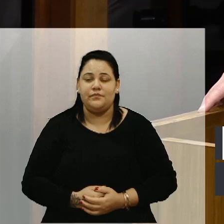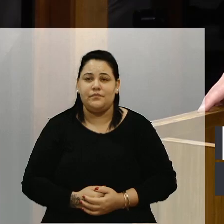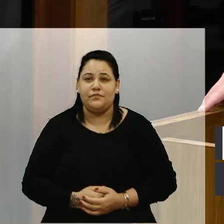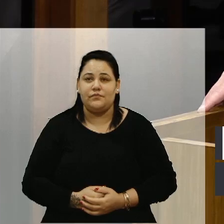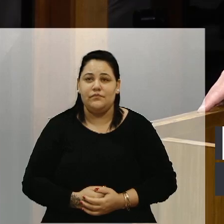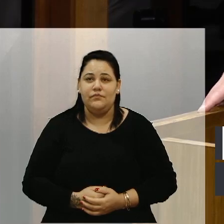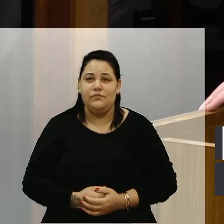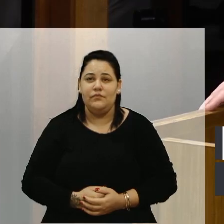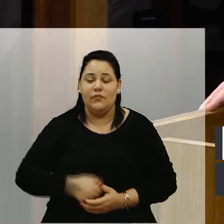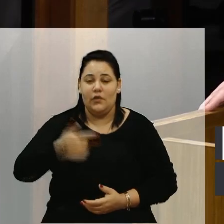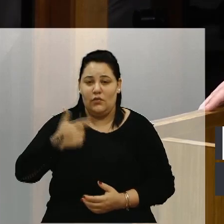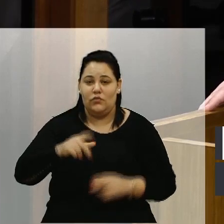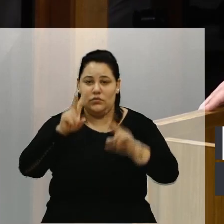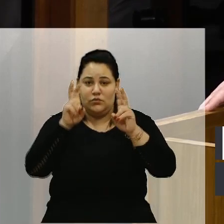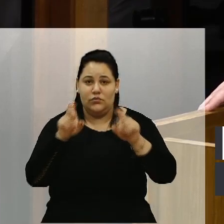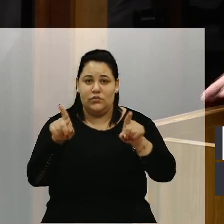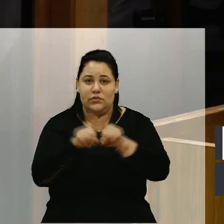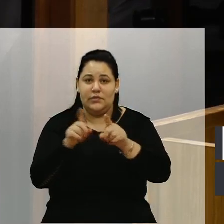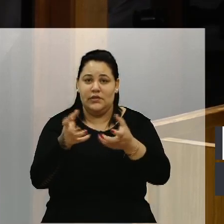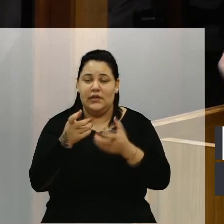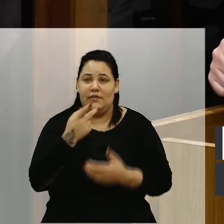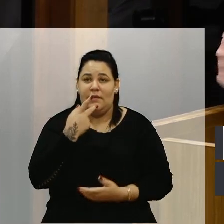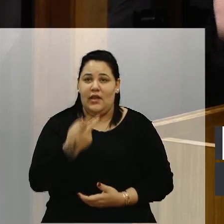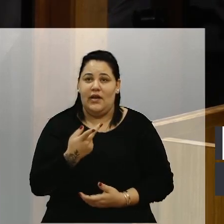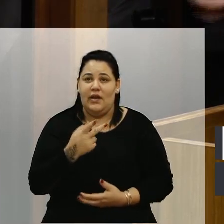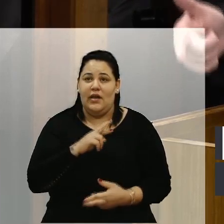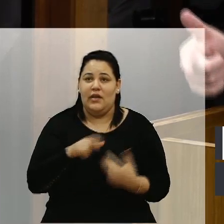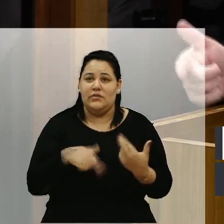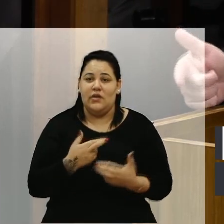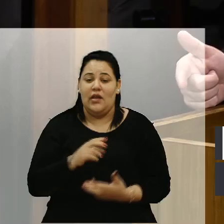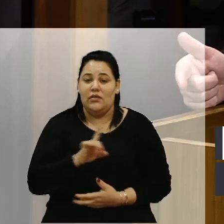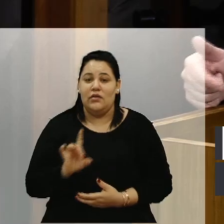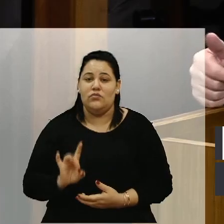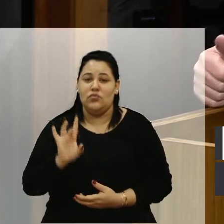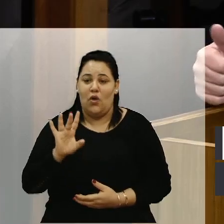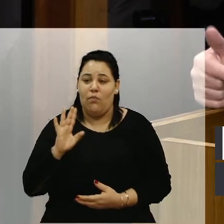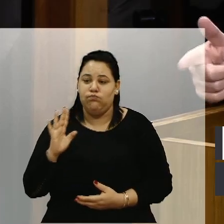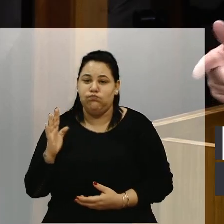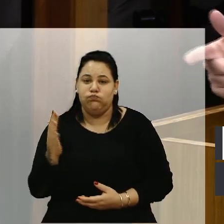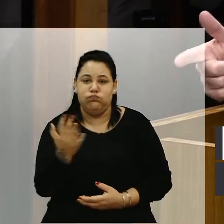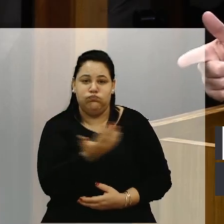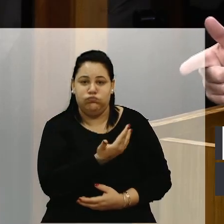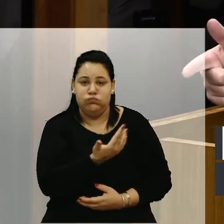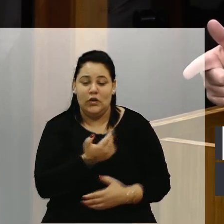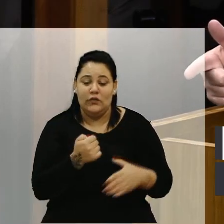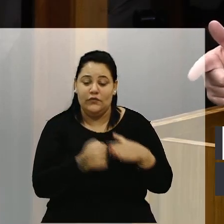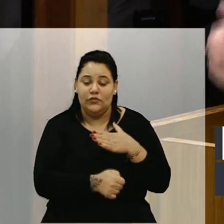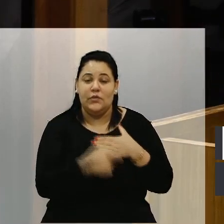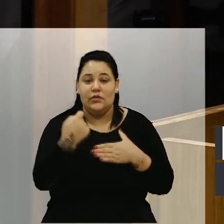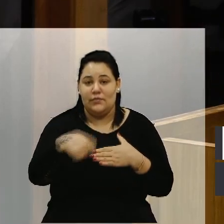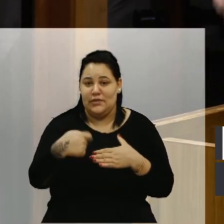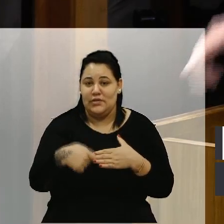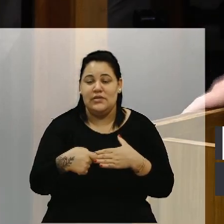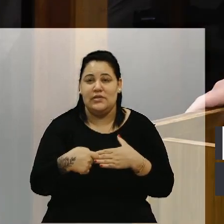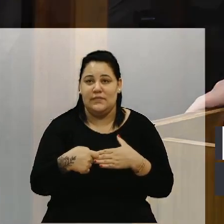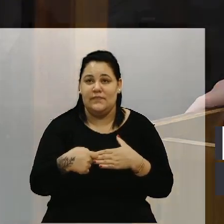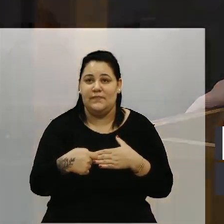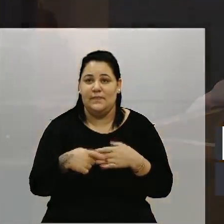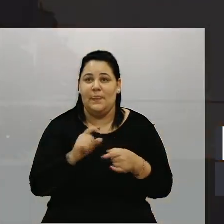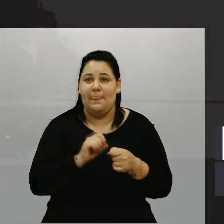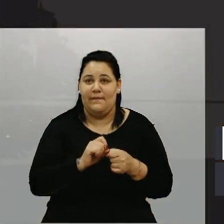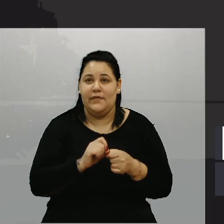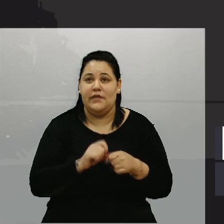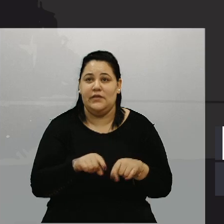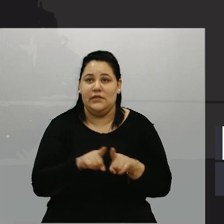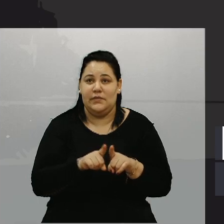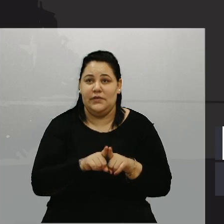que gostaria de levantar também é a questão não só destas contenções e do investimento que deve ser feito